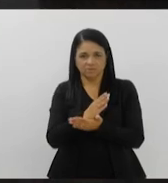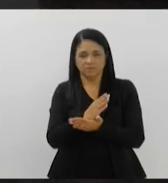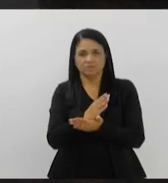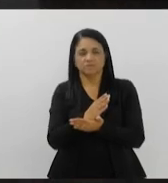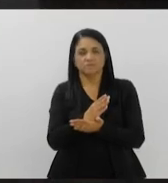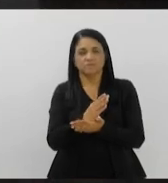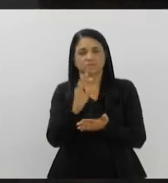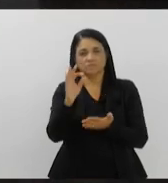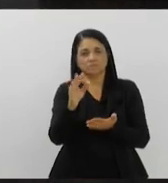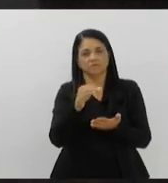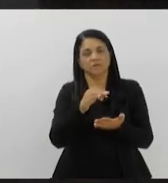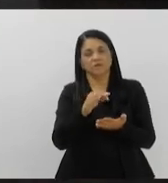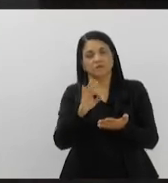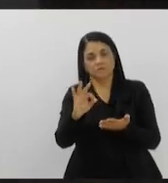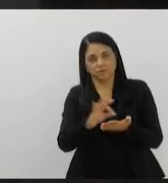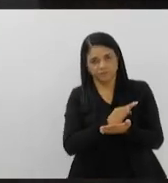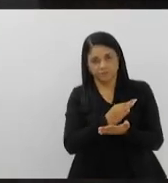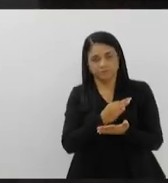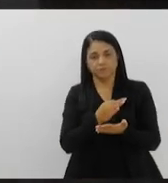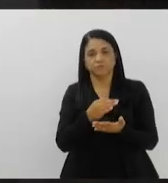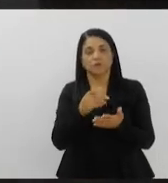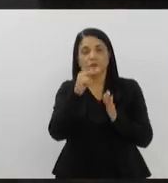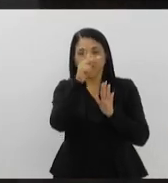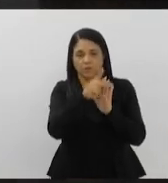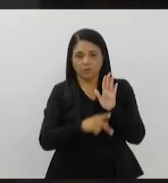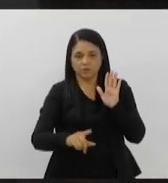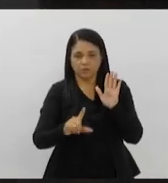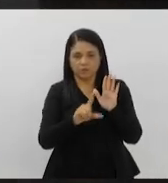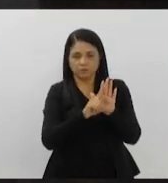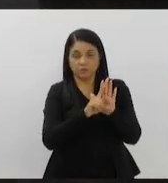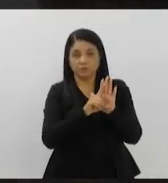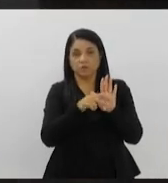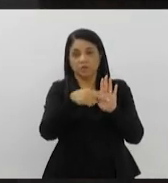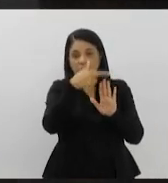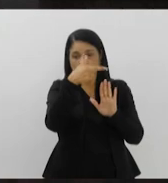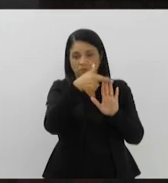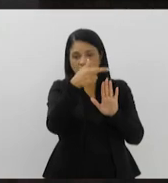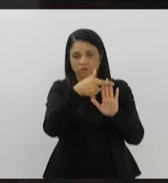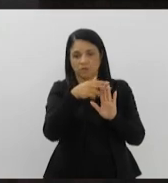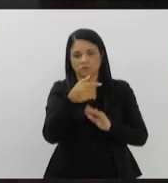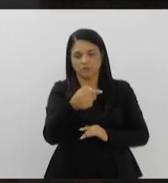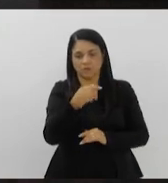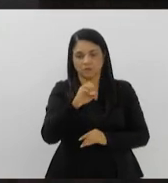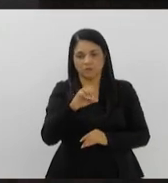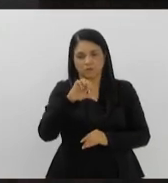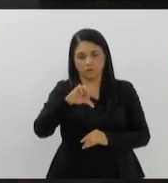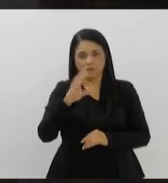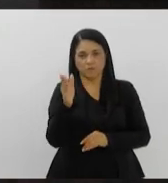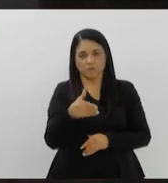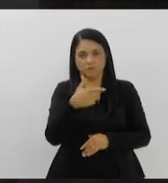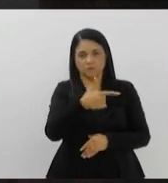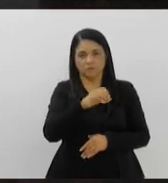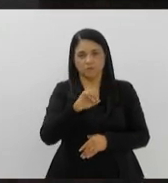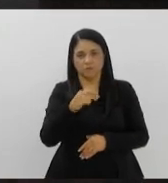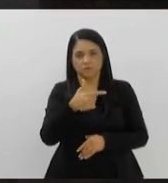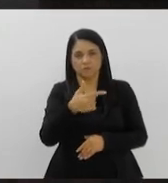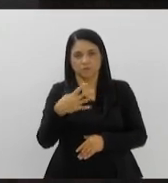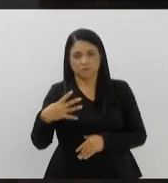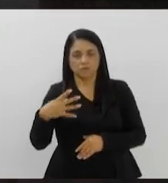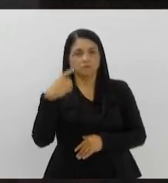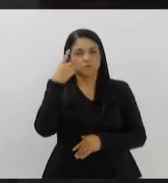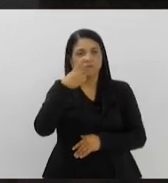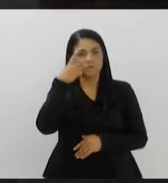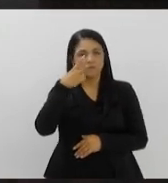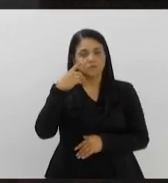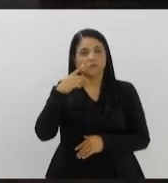vai à promulgação. Projeto de resolução número 709 de 24, de autoria